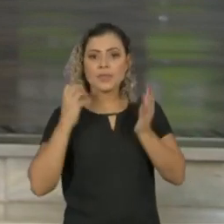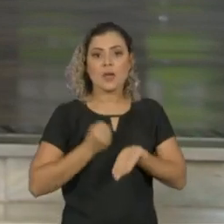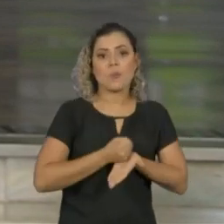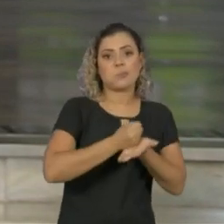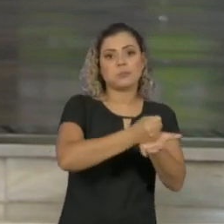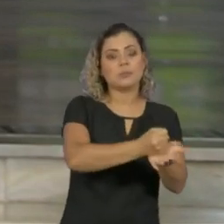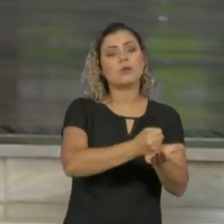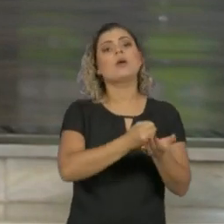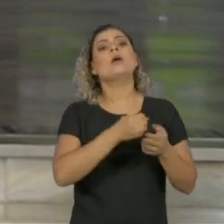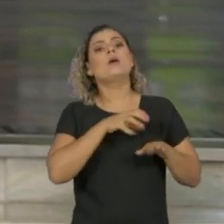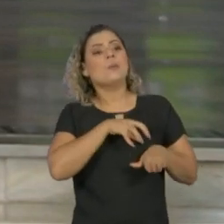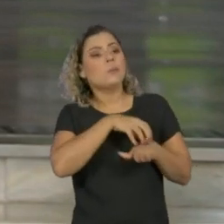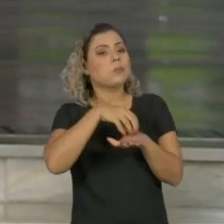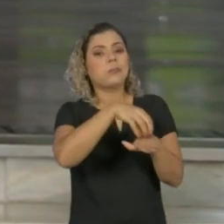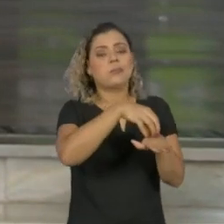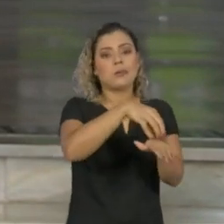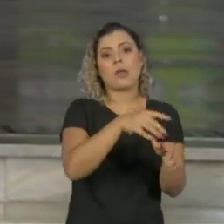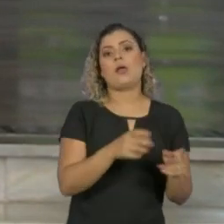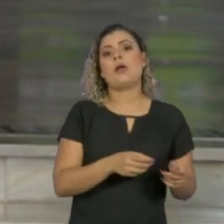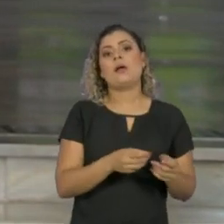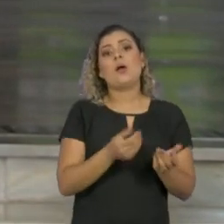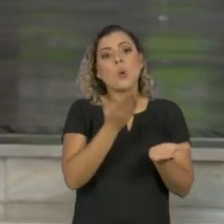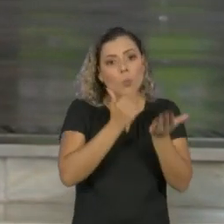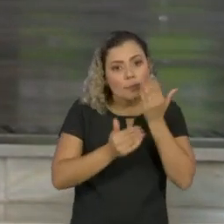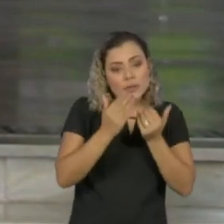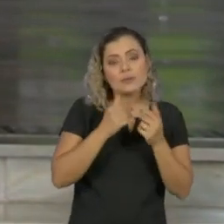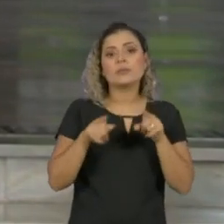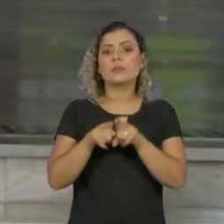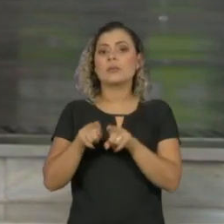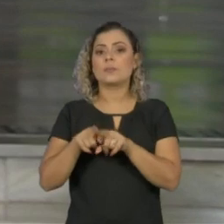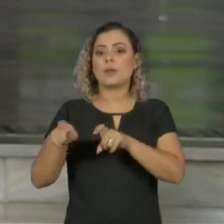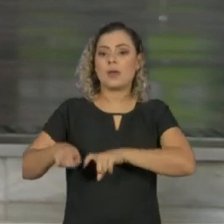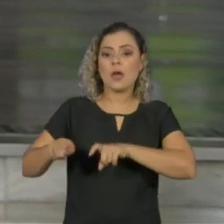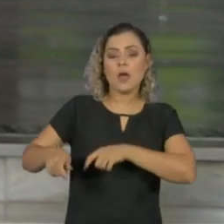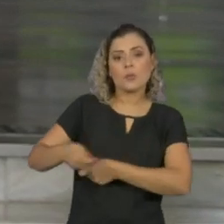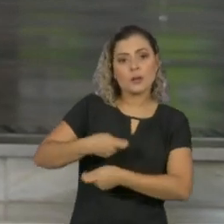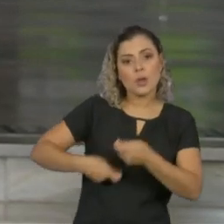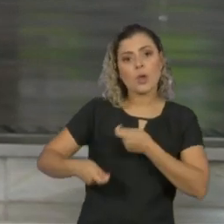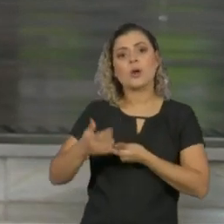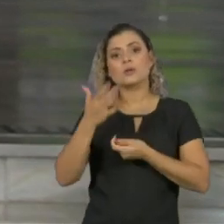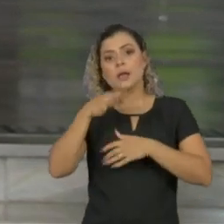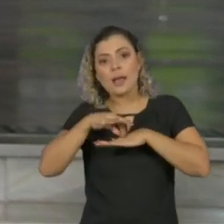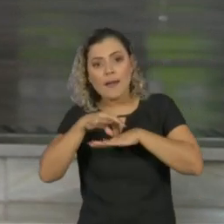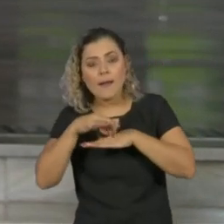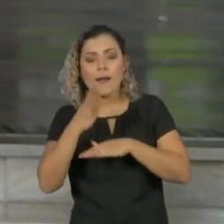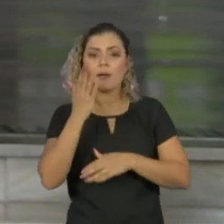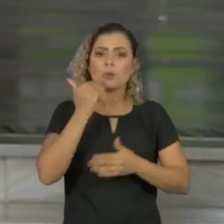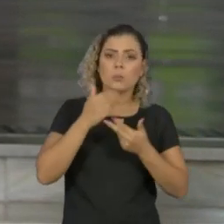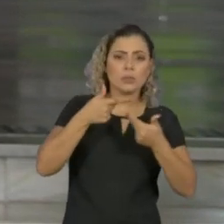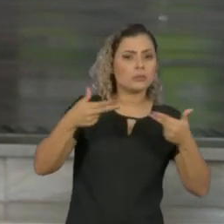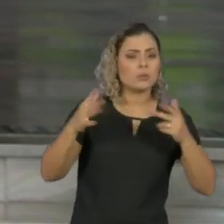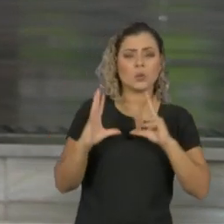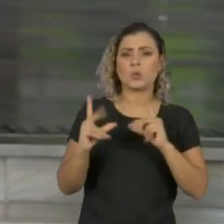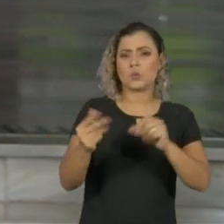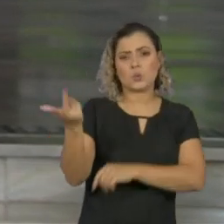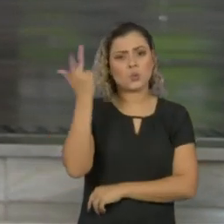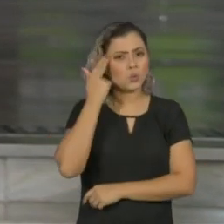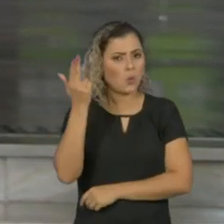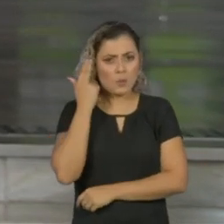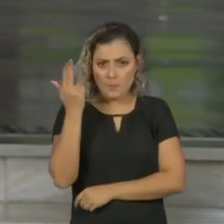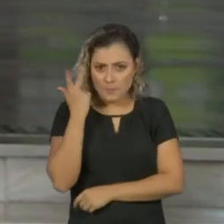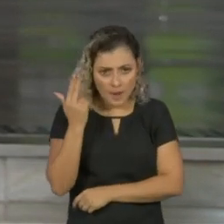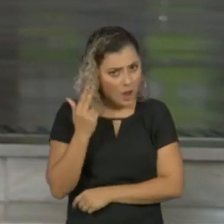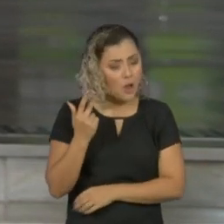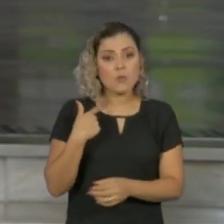e limpeza, e assim como no setor do agronegócio, incluindo proteína animal, não há nenhuma perspectiva